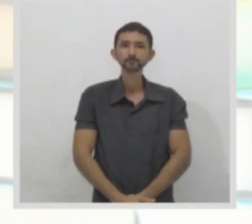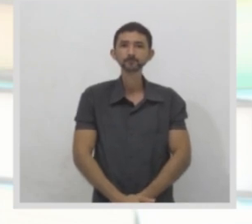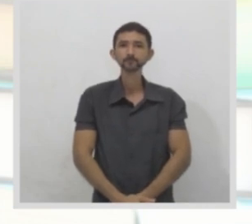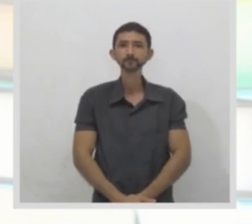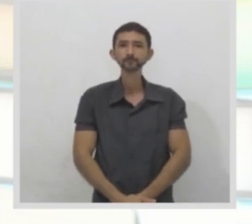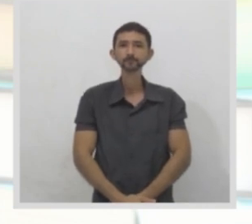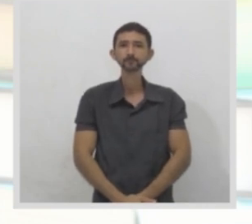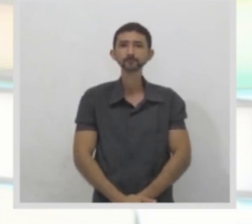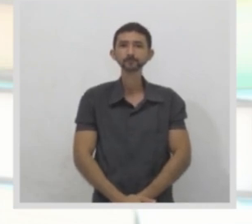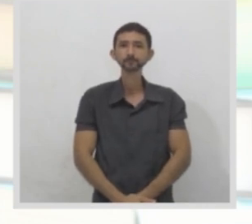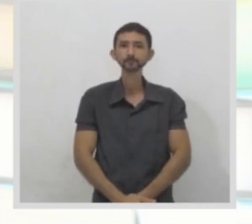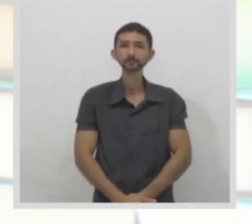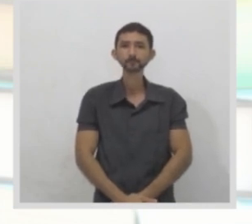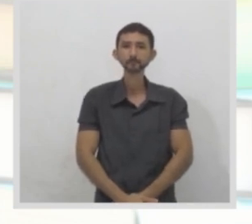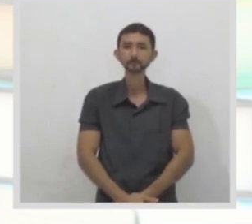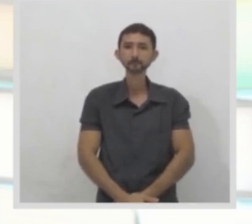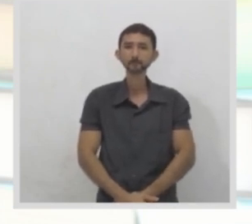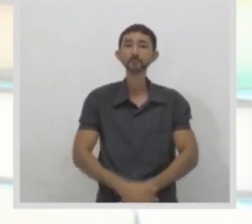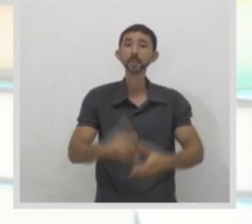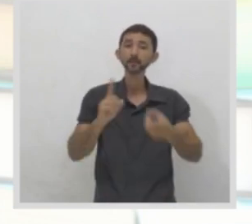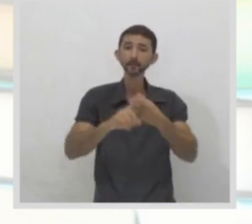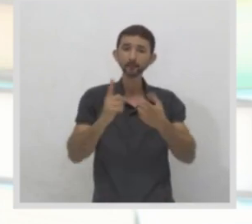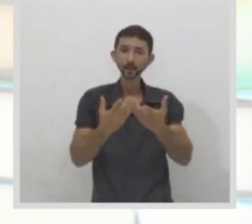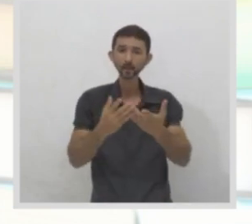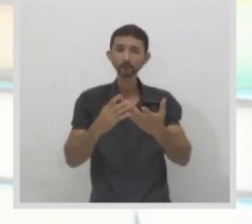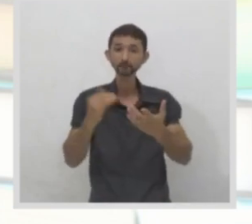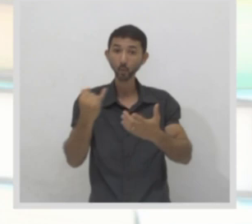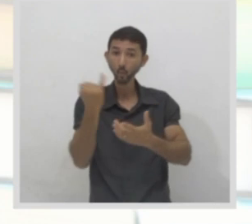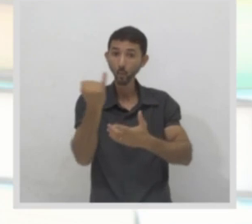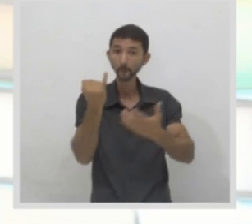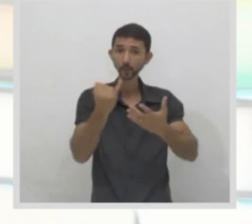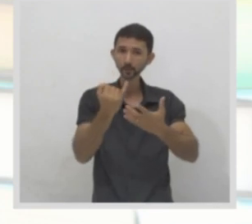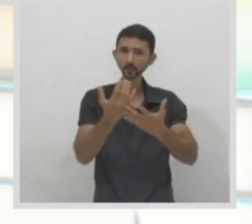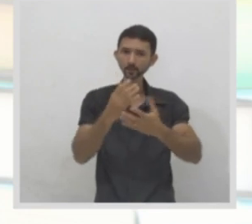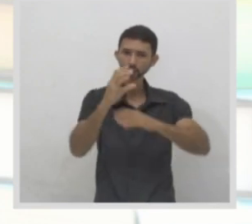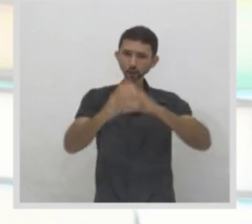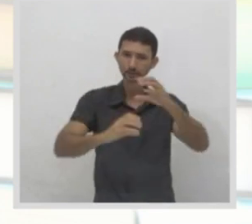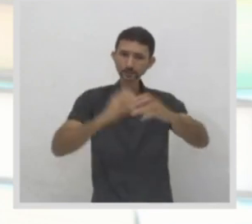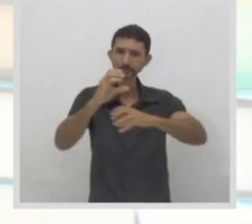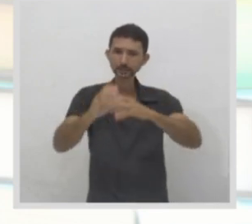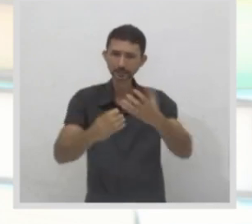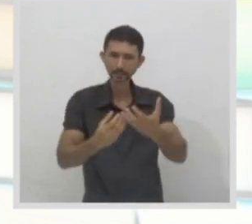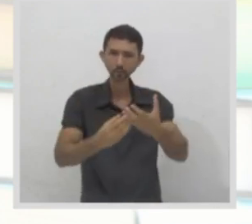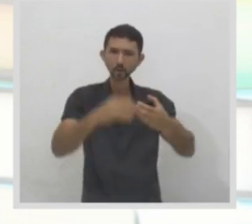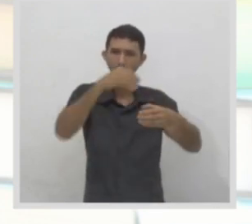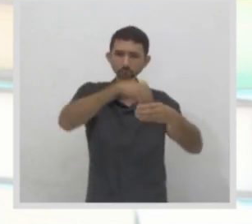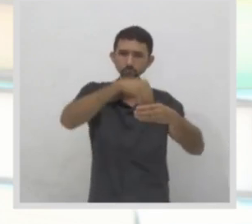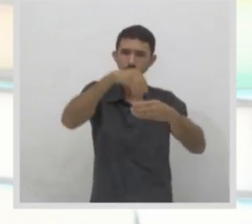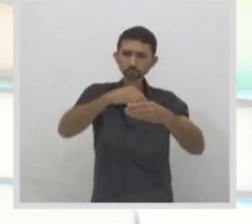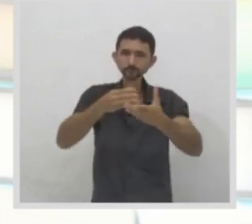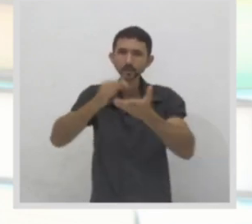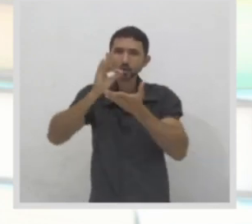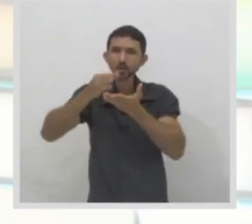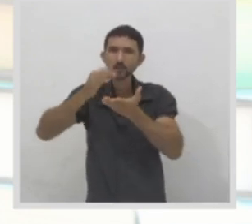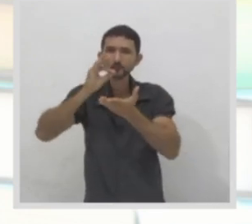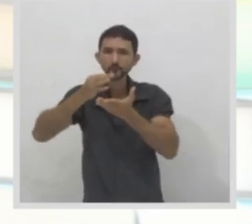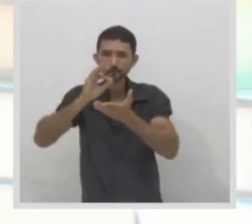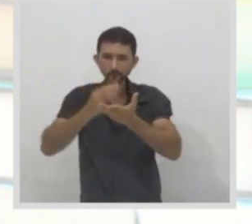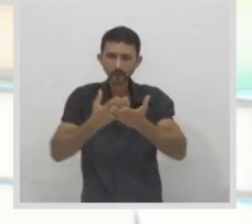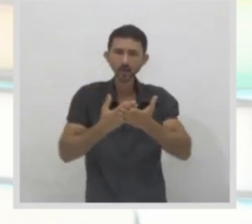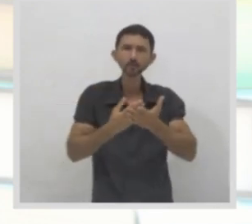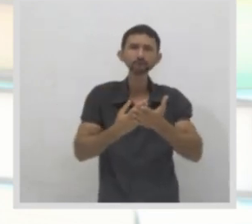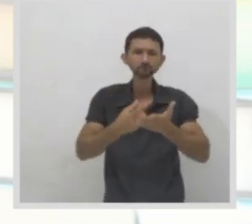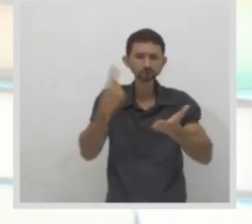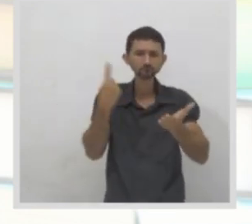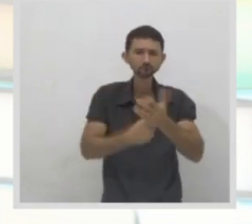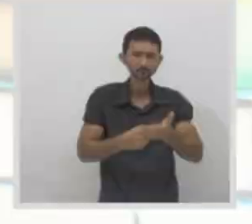Agora, uma atividade que foi muito, muito importante para a ocupação e a consolidação